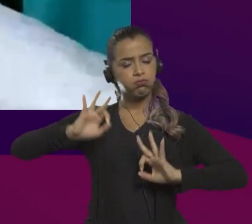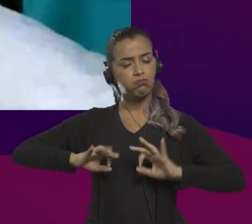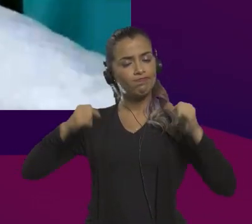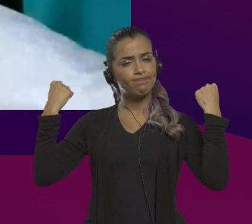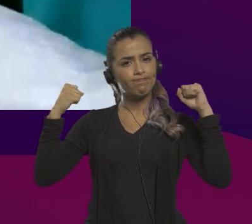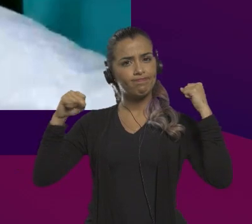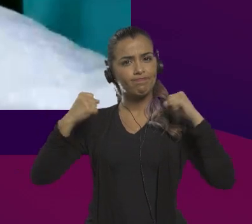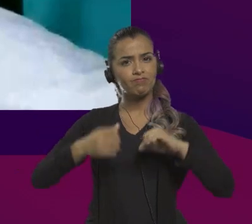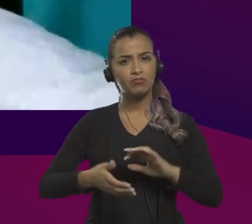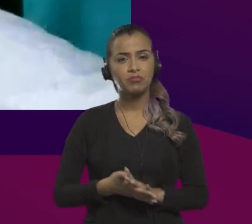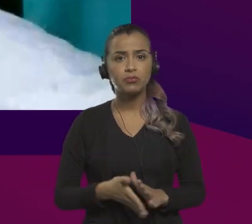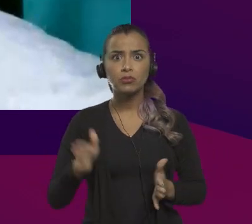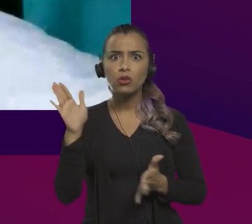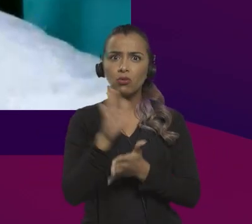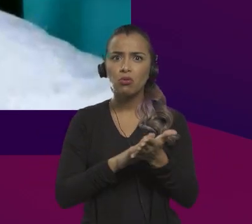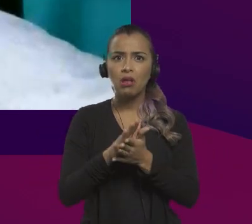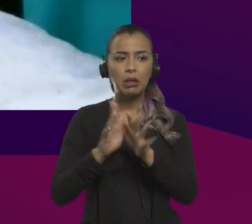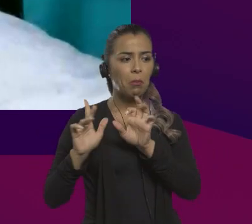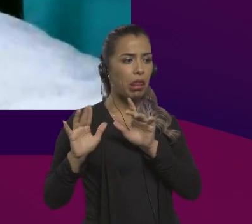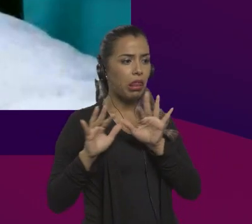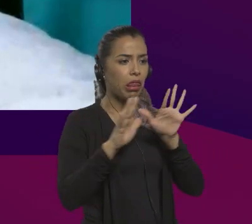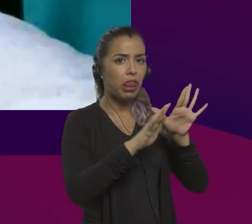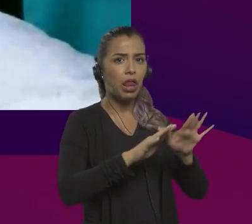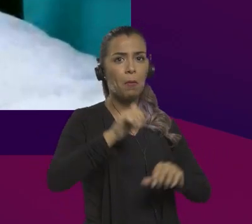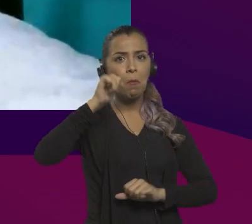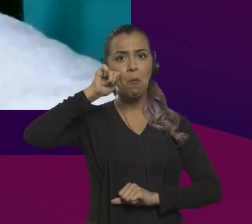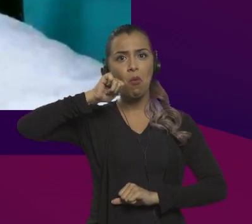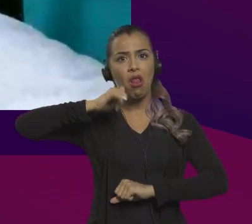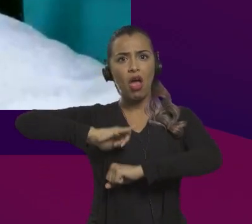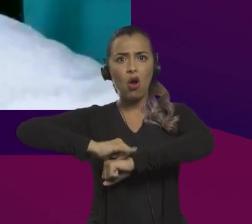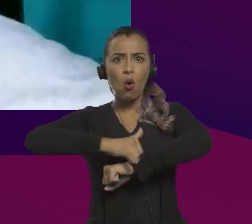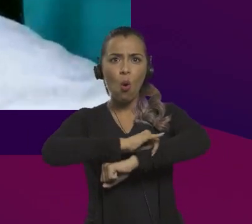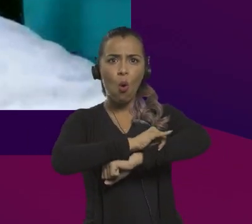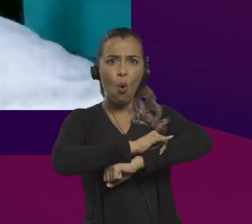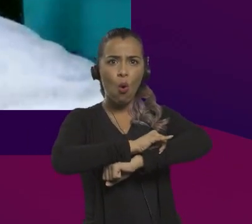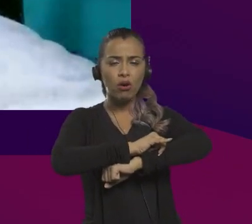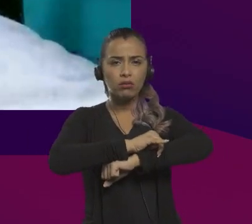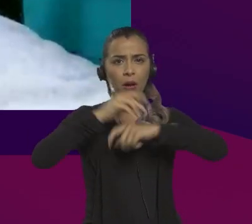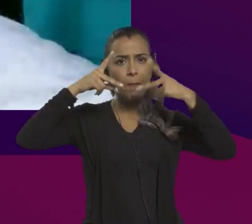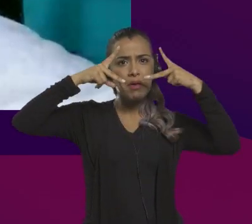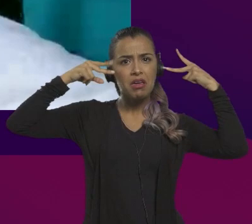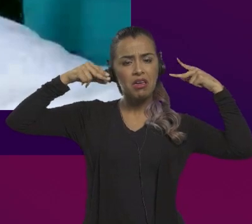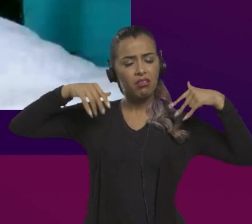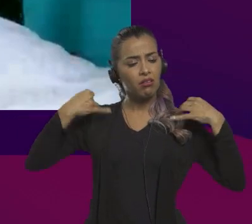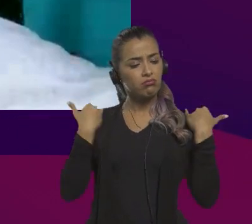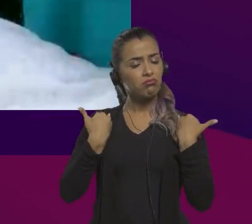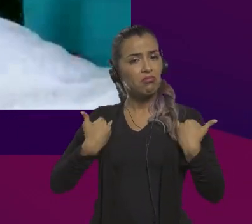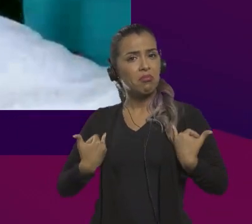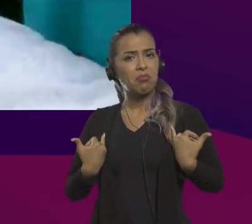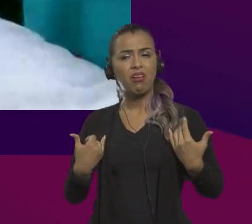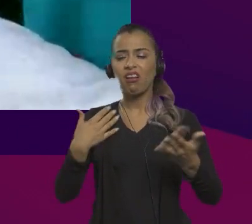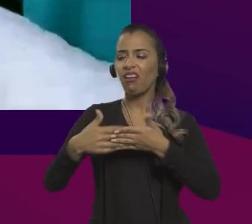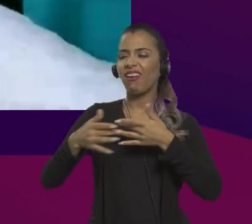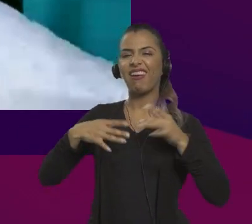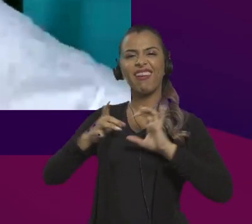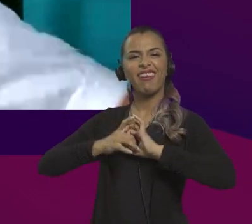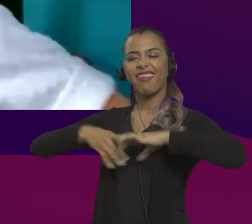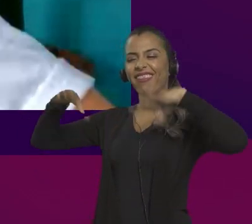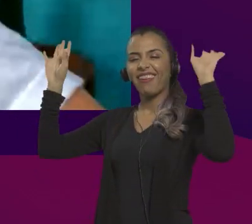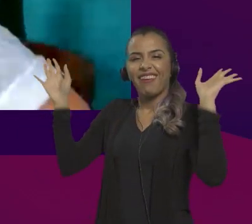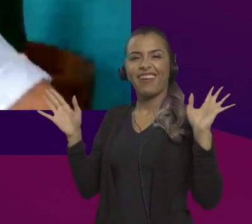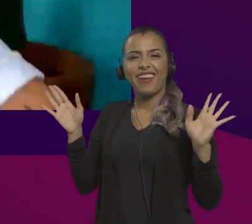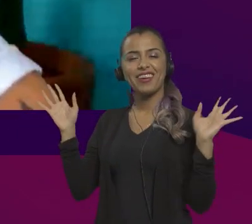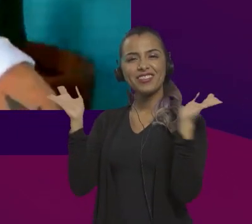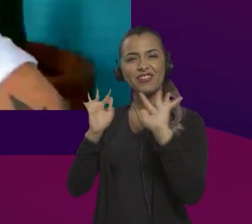chega um monte de mulher gorda, de biquíni, falando que não tá nem aí, e tá tudo bem, vamos ser felizes. Essas pessoas